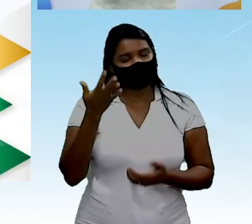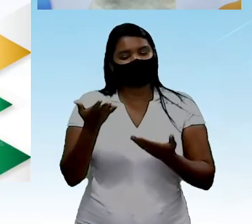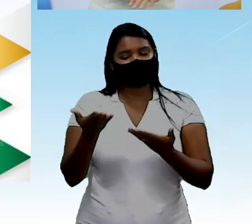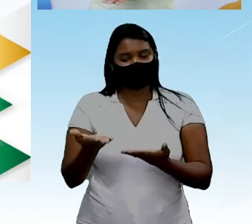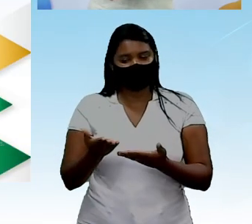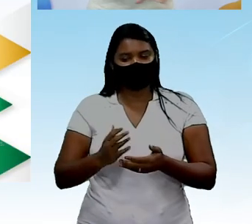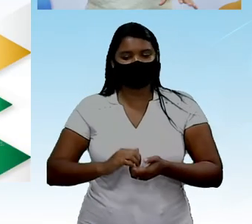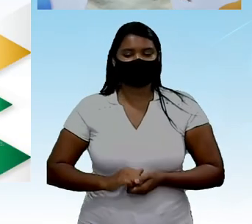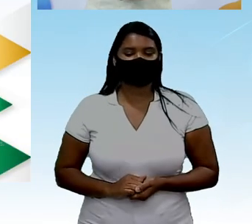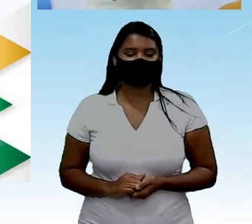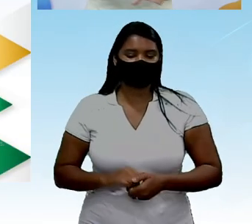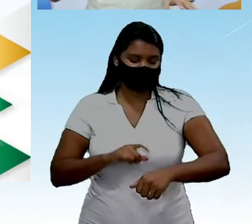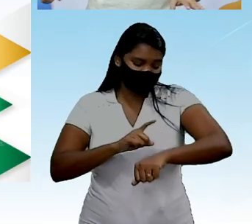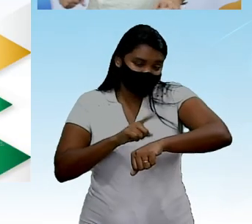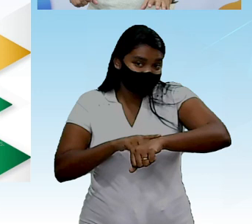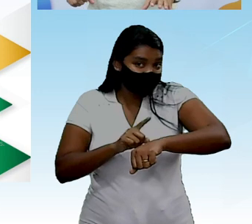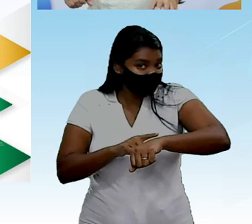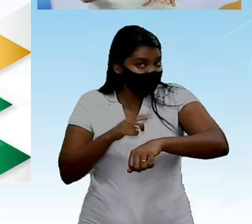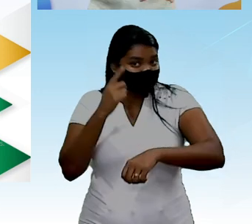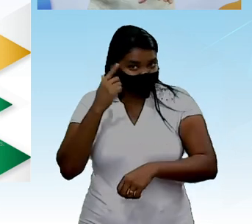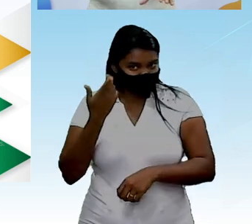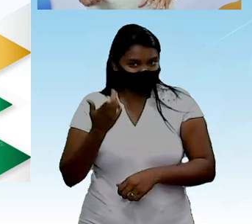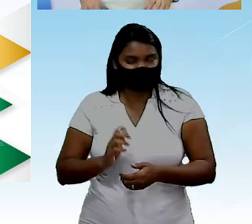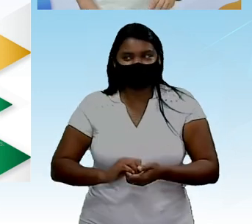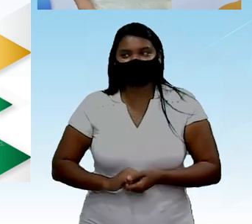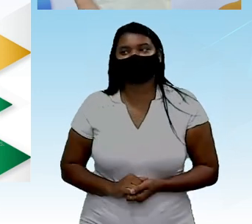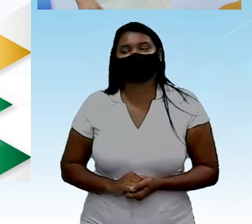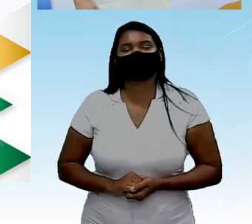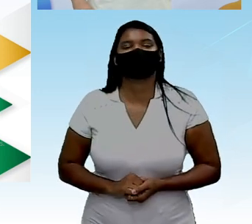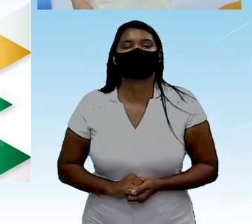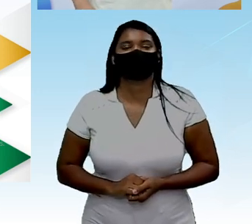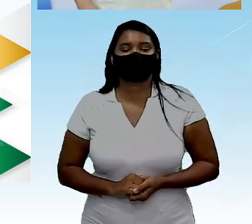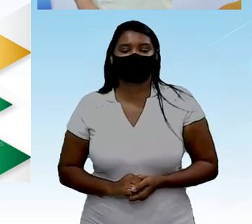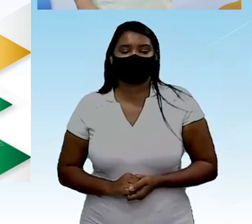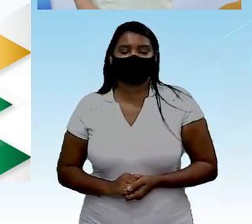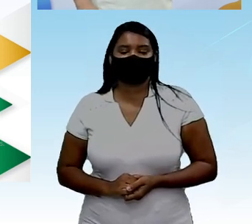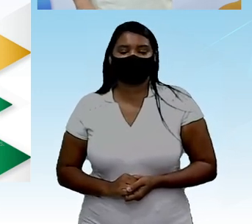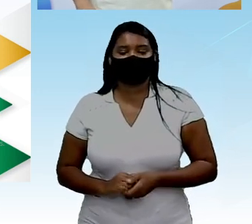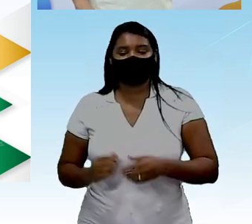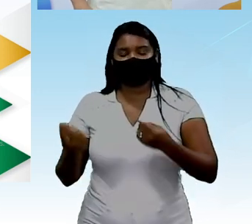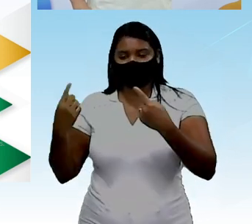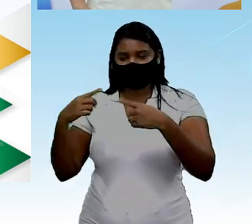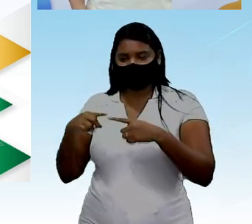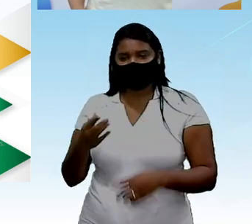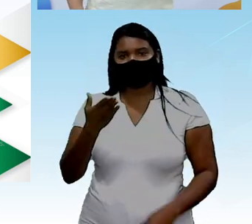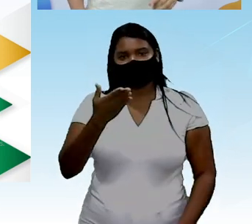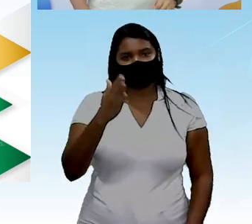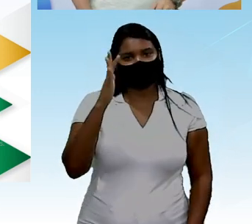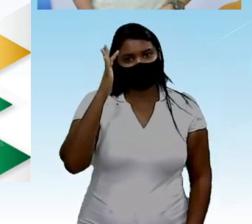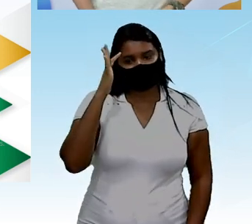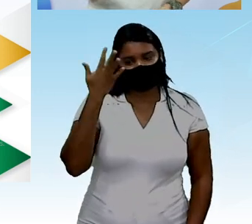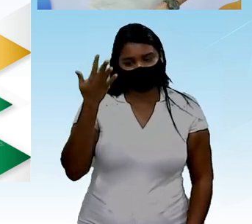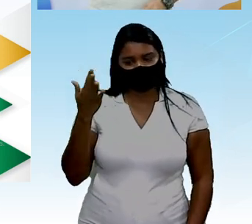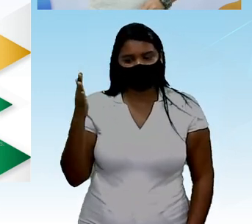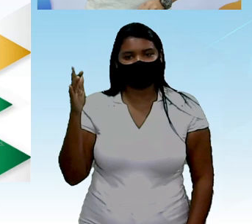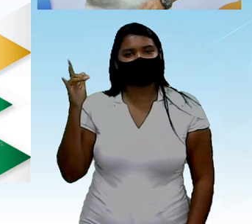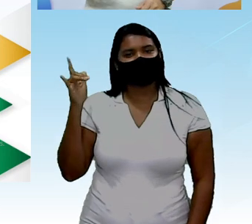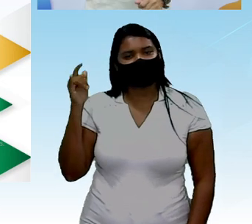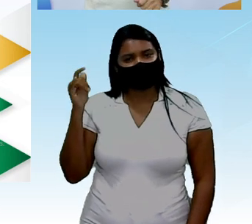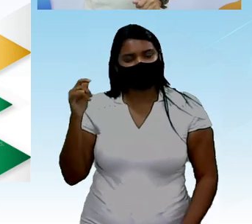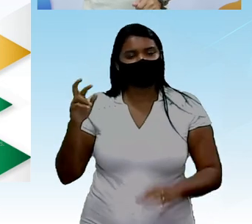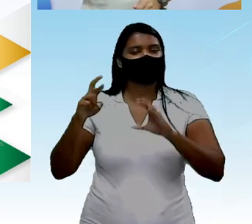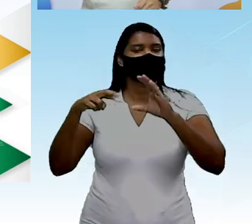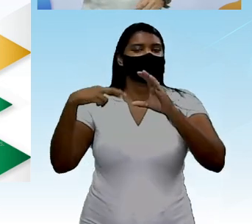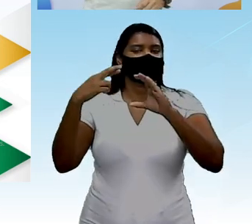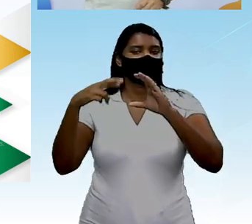atividade. Quase sempre ela não dá tempo, ela é longa. Vai ficar aí para o desafio para vocês. Resolve, manda lá no Instagram, Robertão